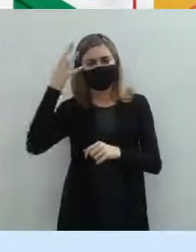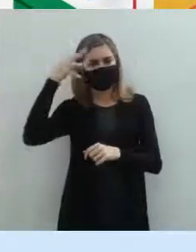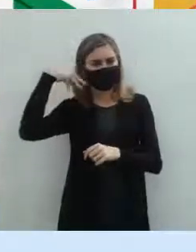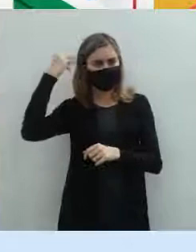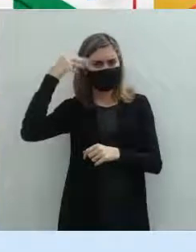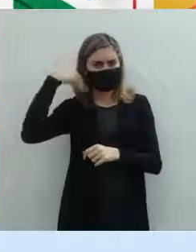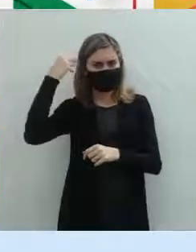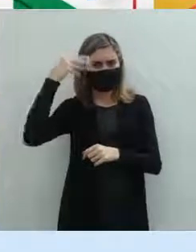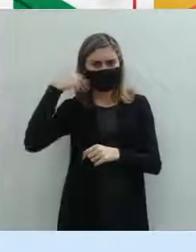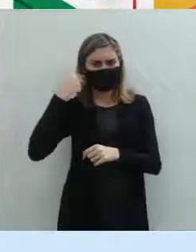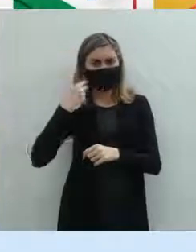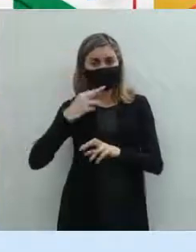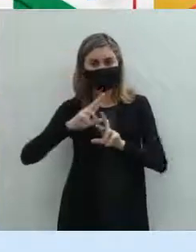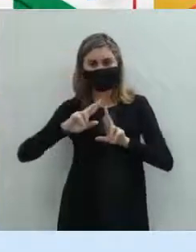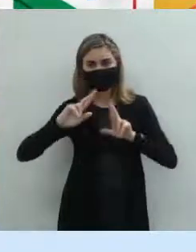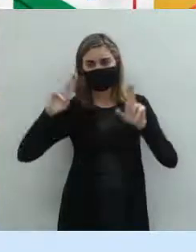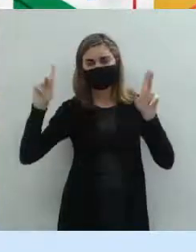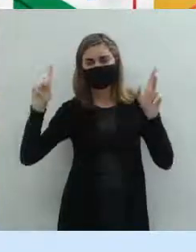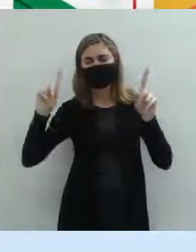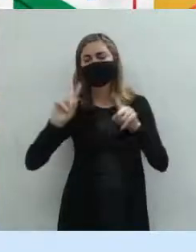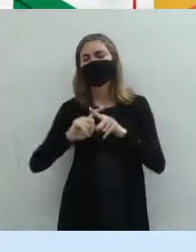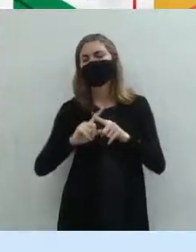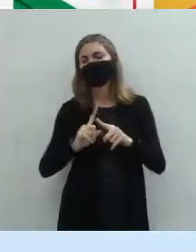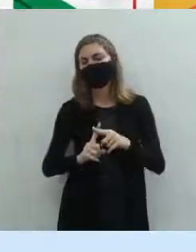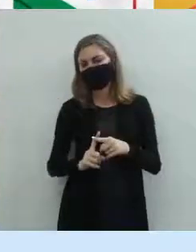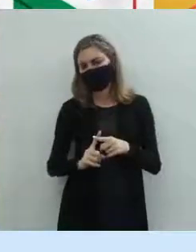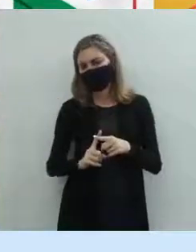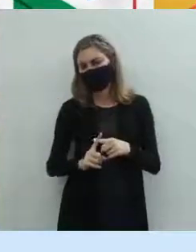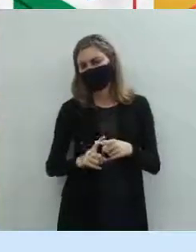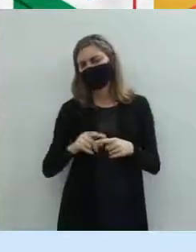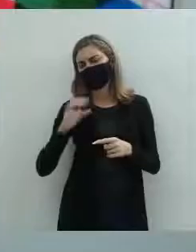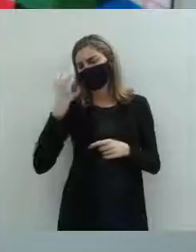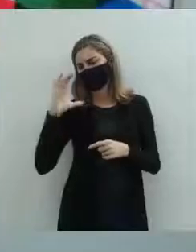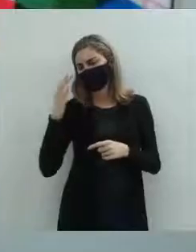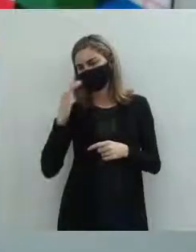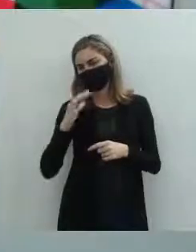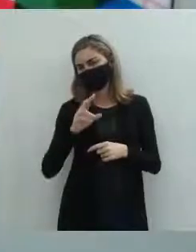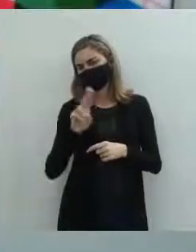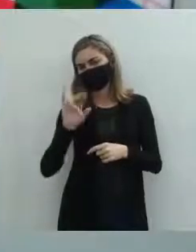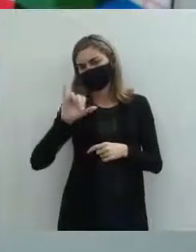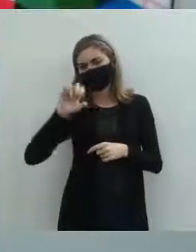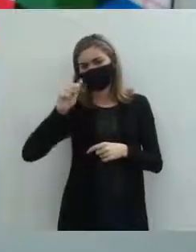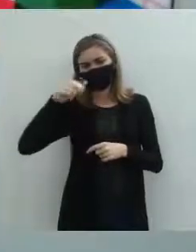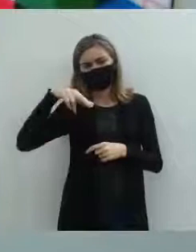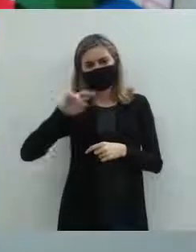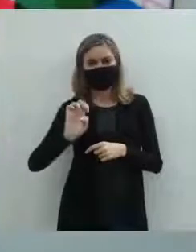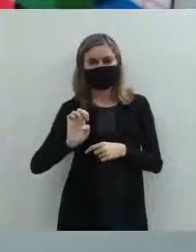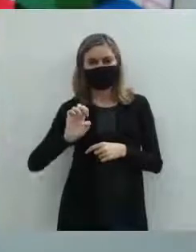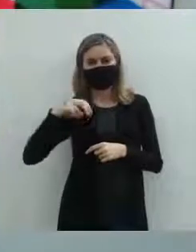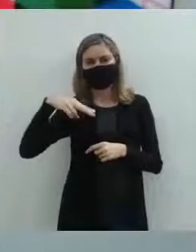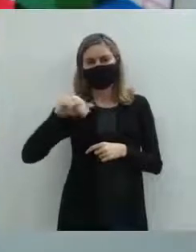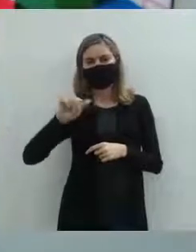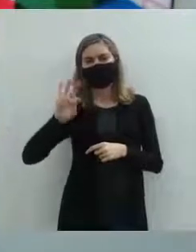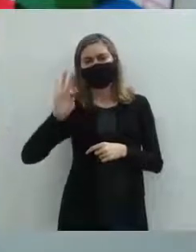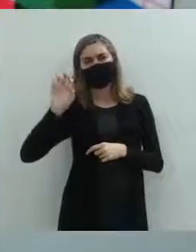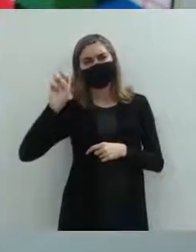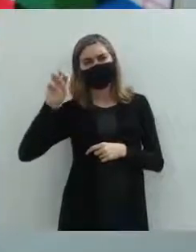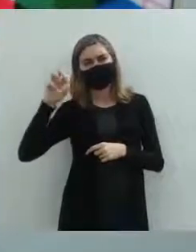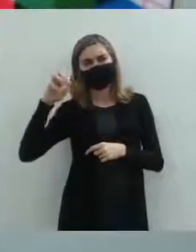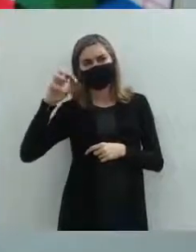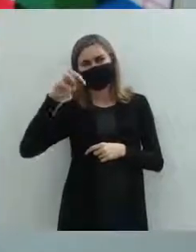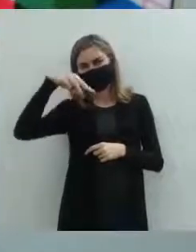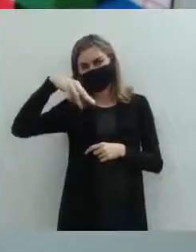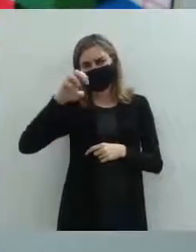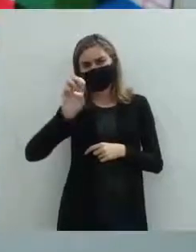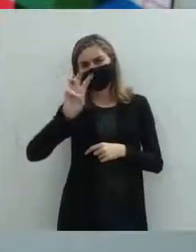experiência extraordinária por quem? Por um cientista chamado Isaac Newton. O que é que Newton vai fazer, né? Ele